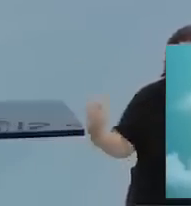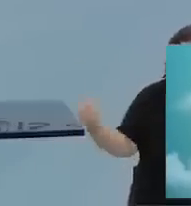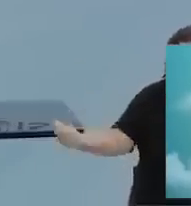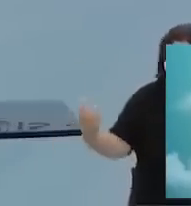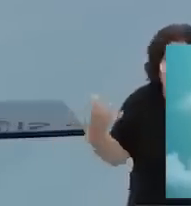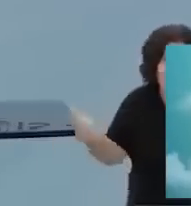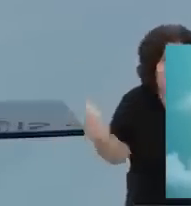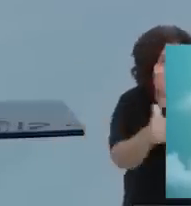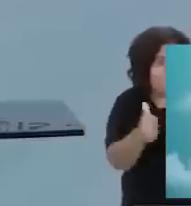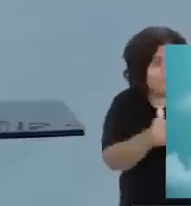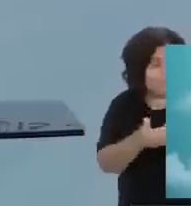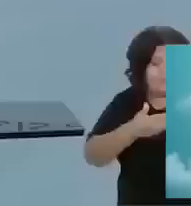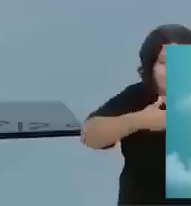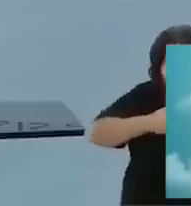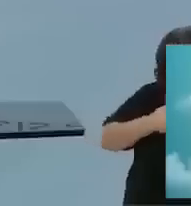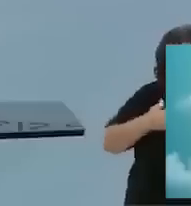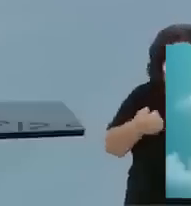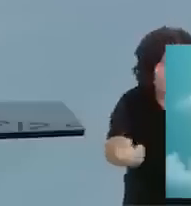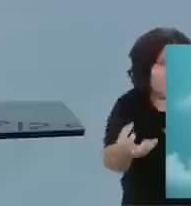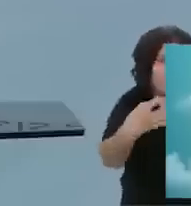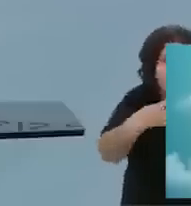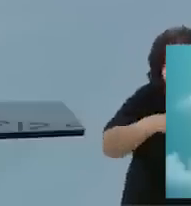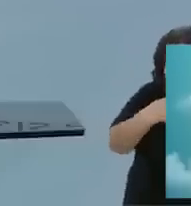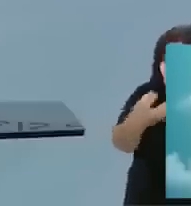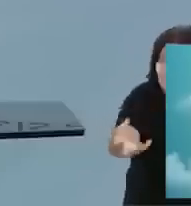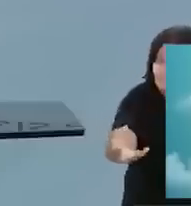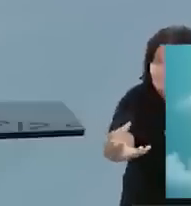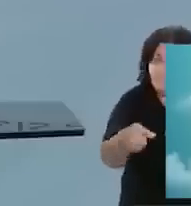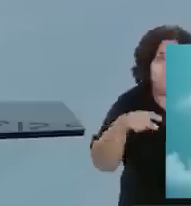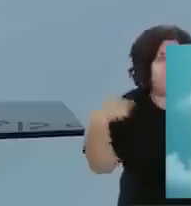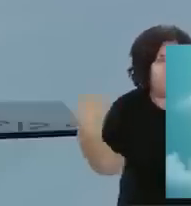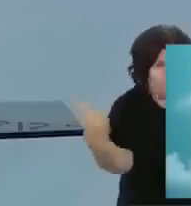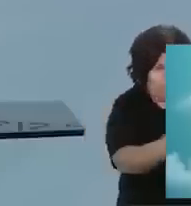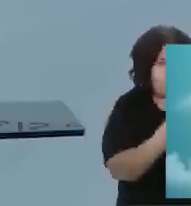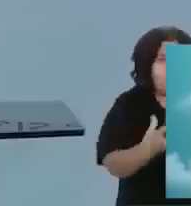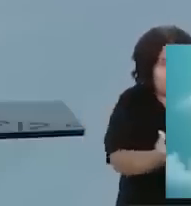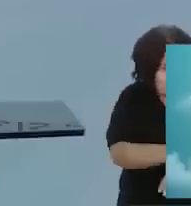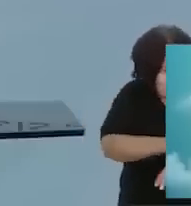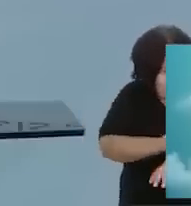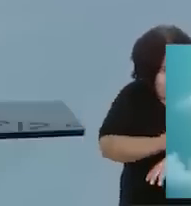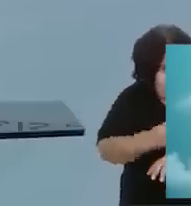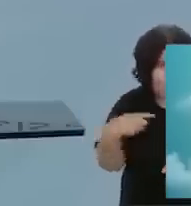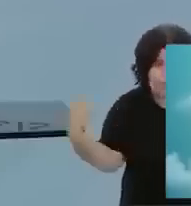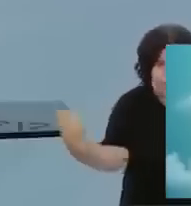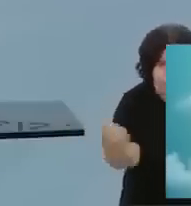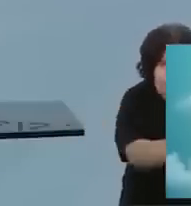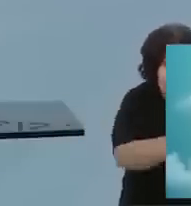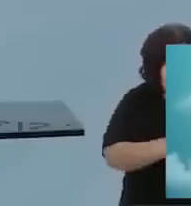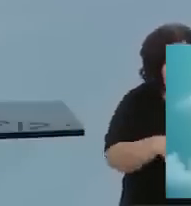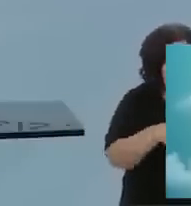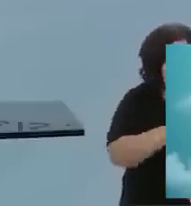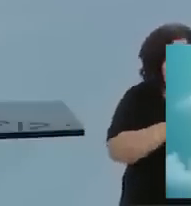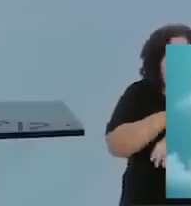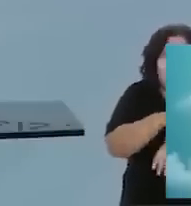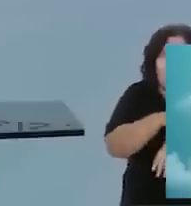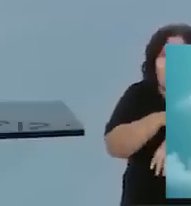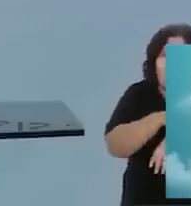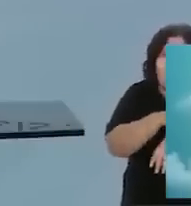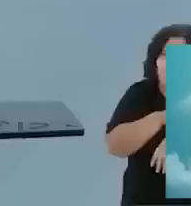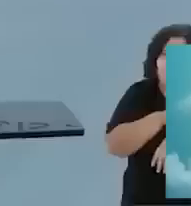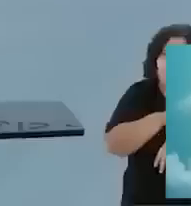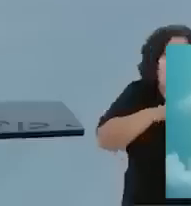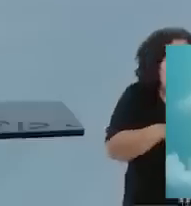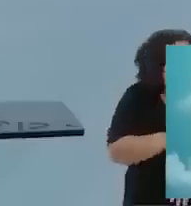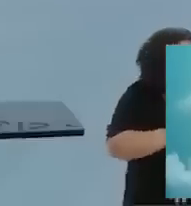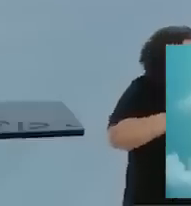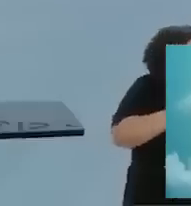Paulo está mostrando com isso que a igreja, nós aqui coletivamente, somos um corpo. E